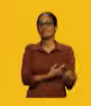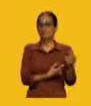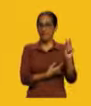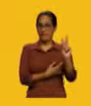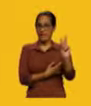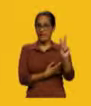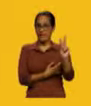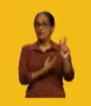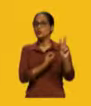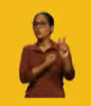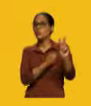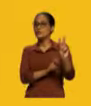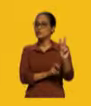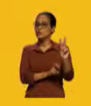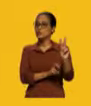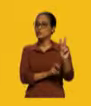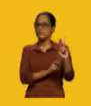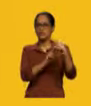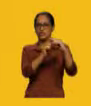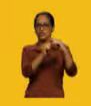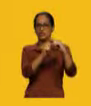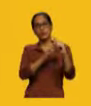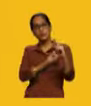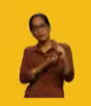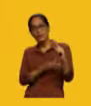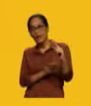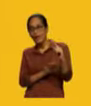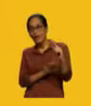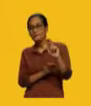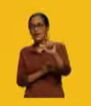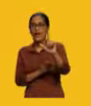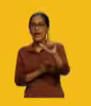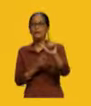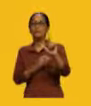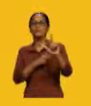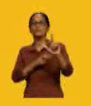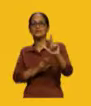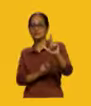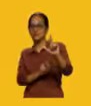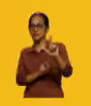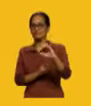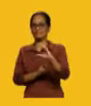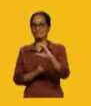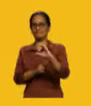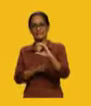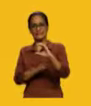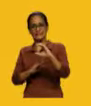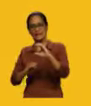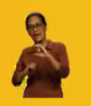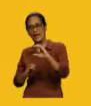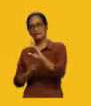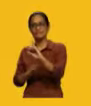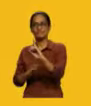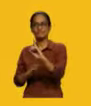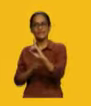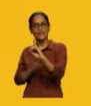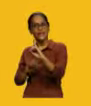V 5, o X 10, o L 50, o C 100, o